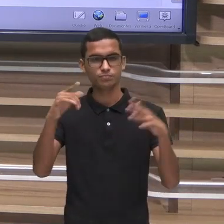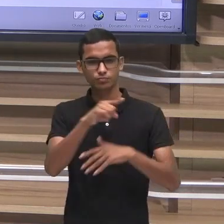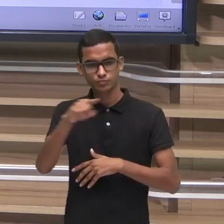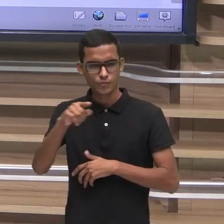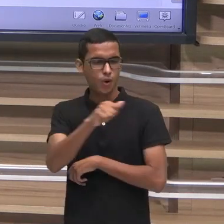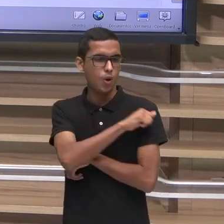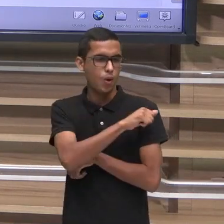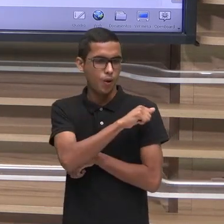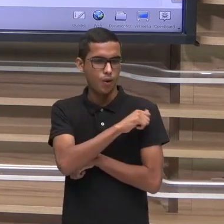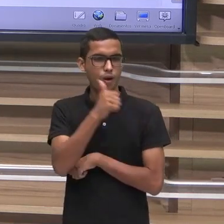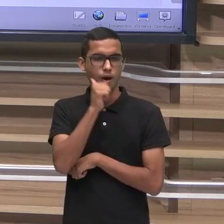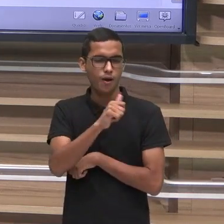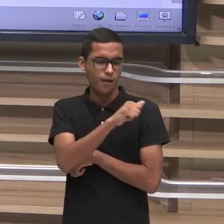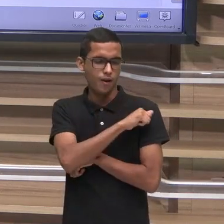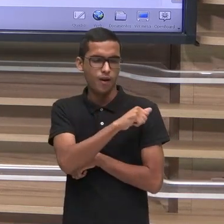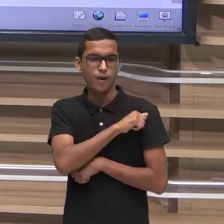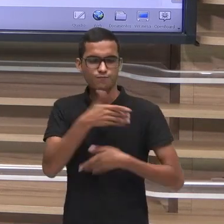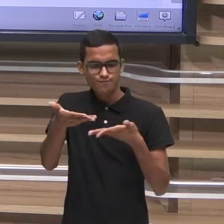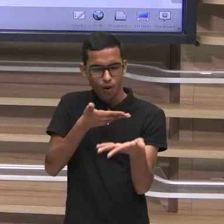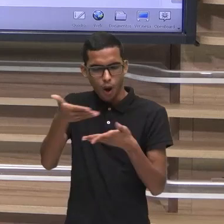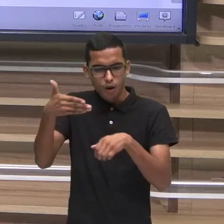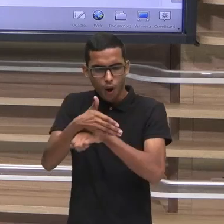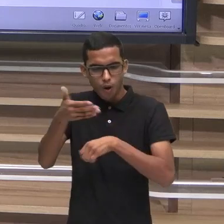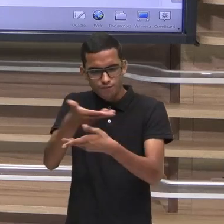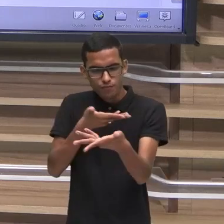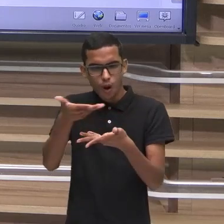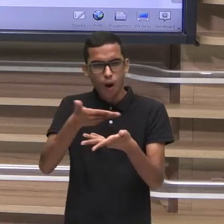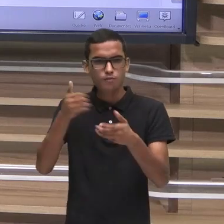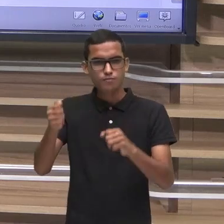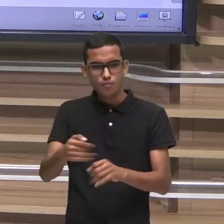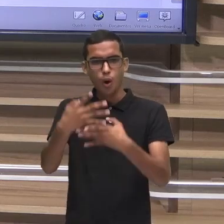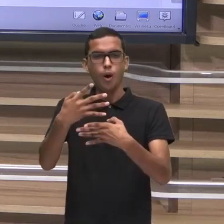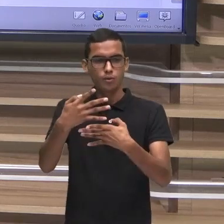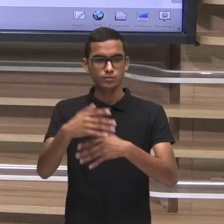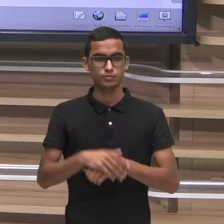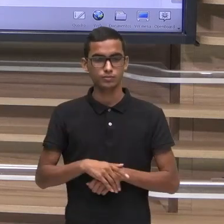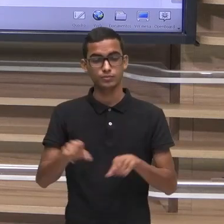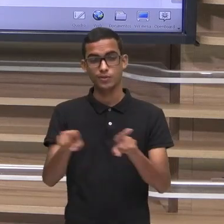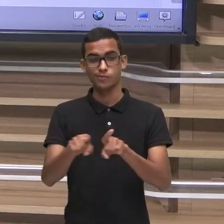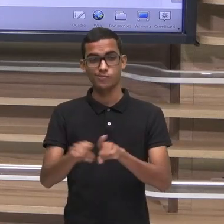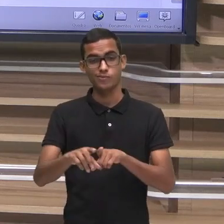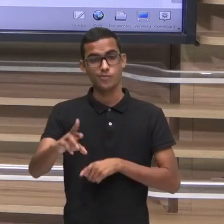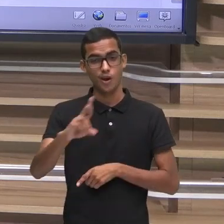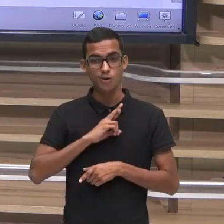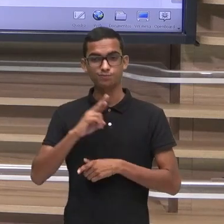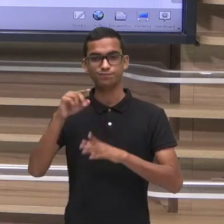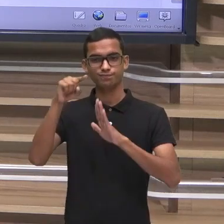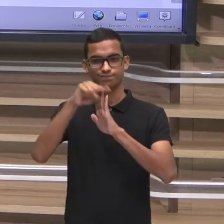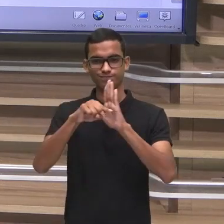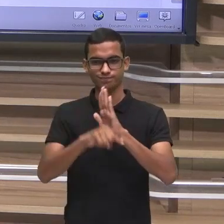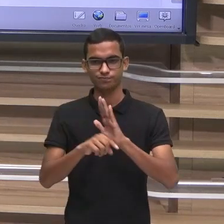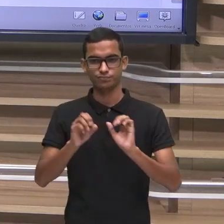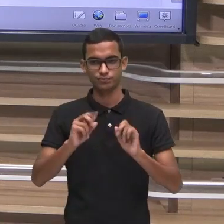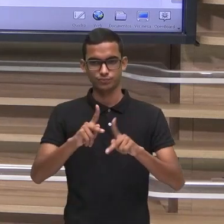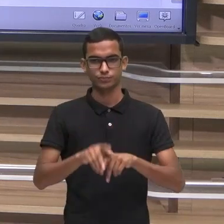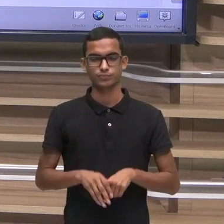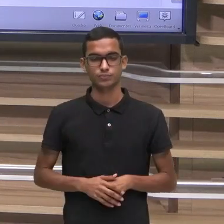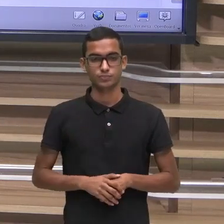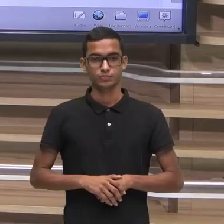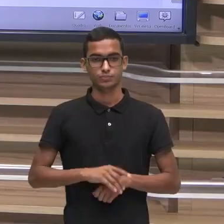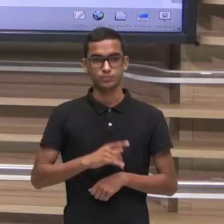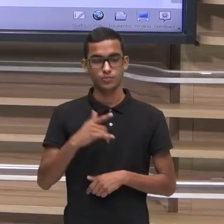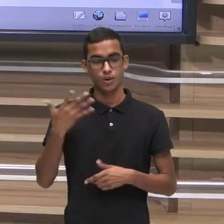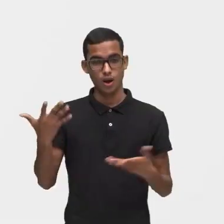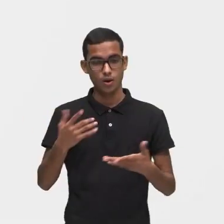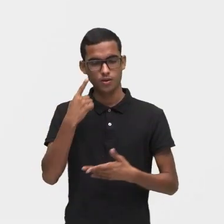nossas queridas alunas que estão interagindo e respondendo a nossa questão. Vamos aqui ao nosso comentário